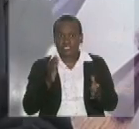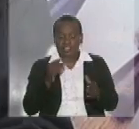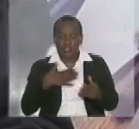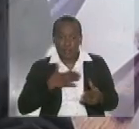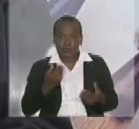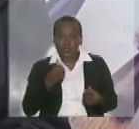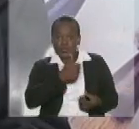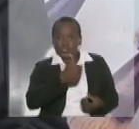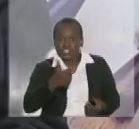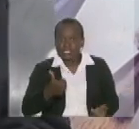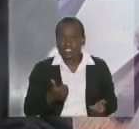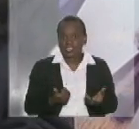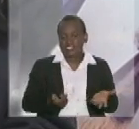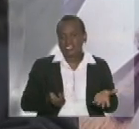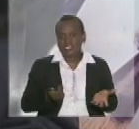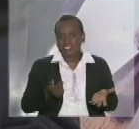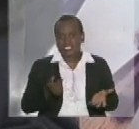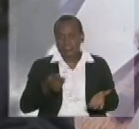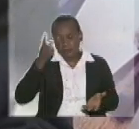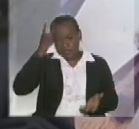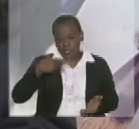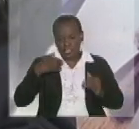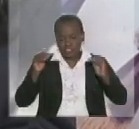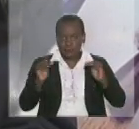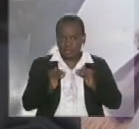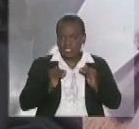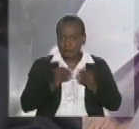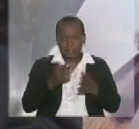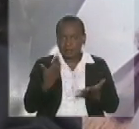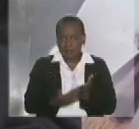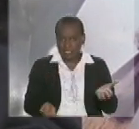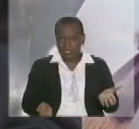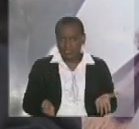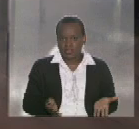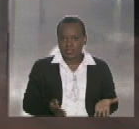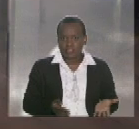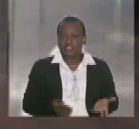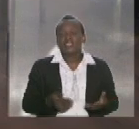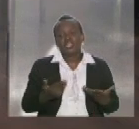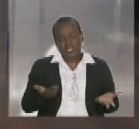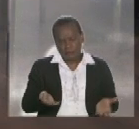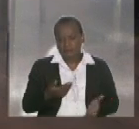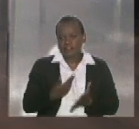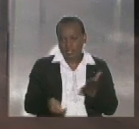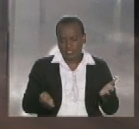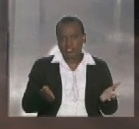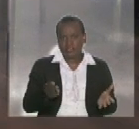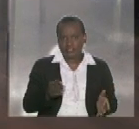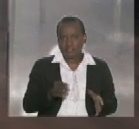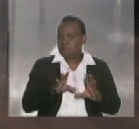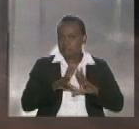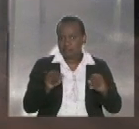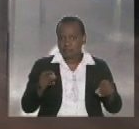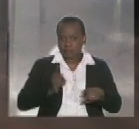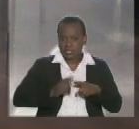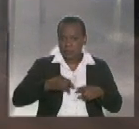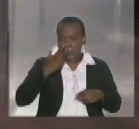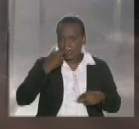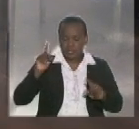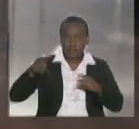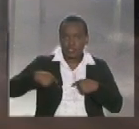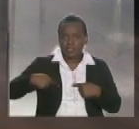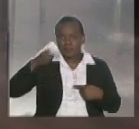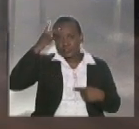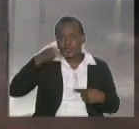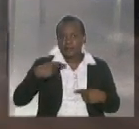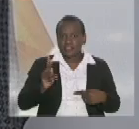ser muito curtido, né? Esse autorrespeito vai um pouco embora? Ah, vai. A gente se